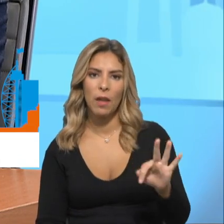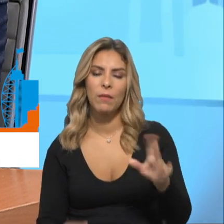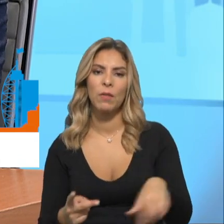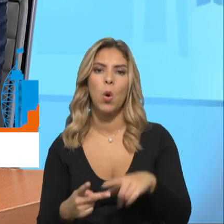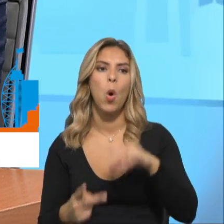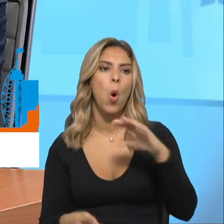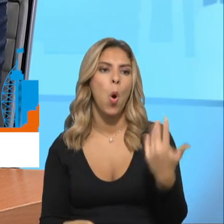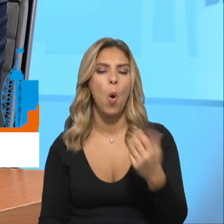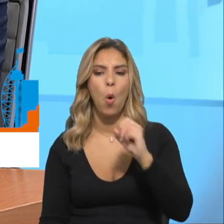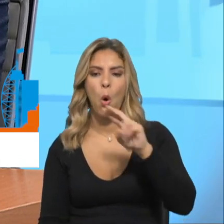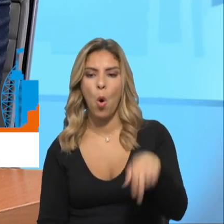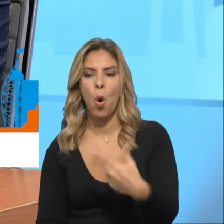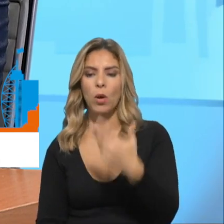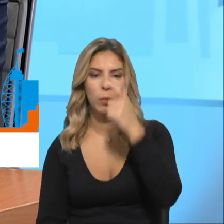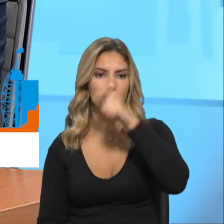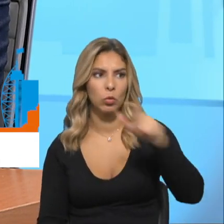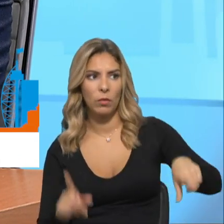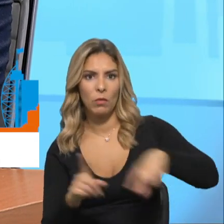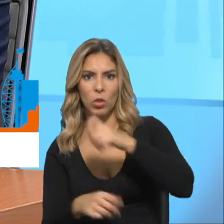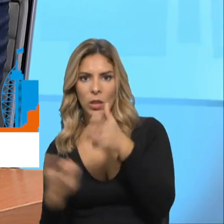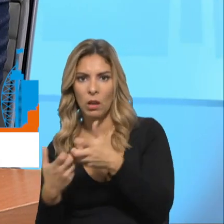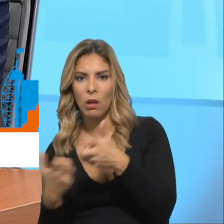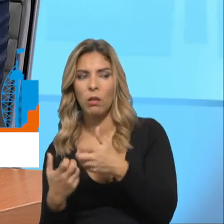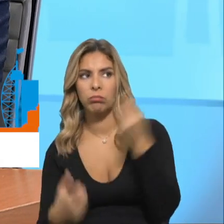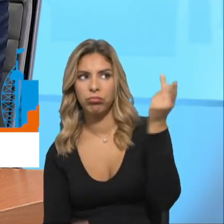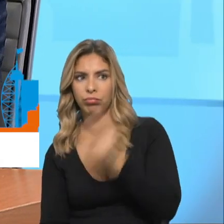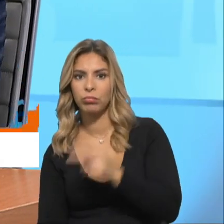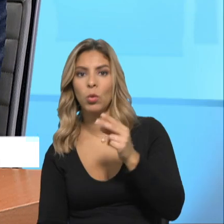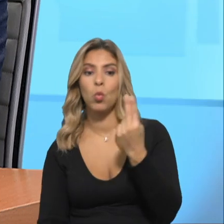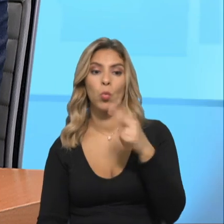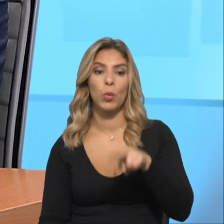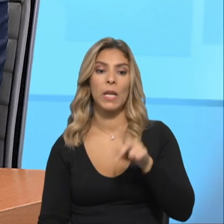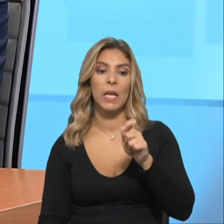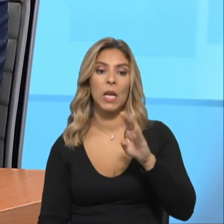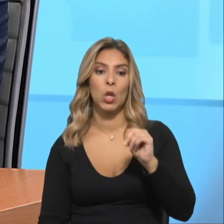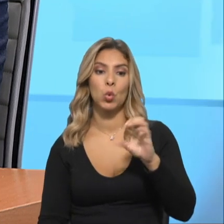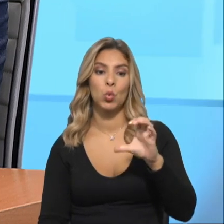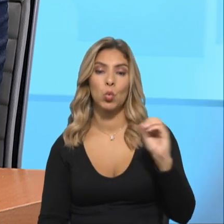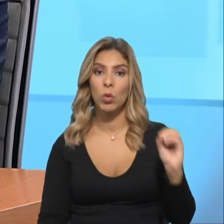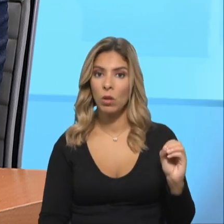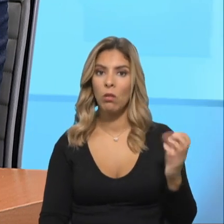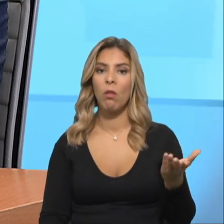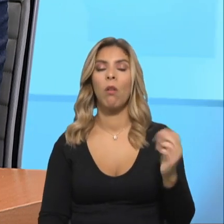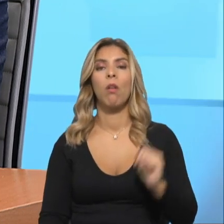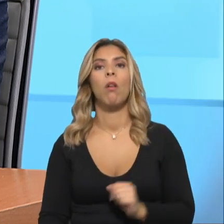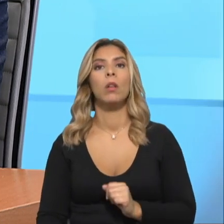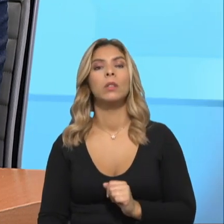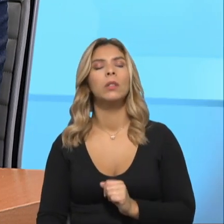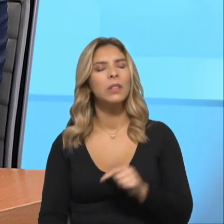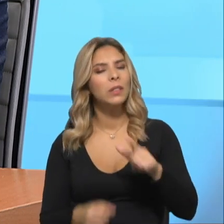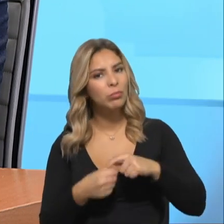os Refugiados, o Programa Alimentar Mundial. Mesmo na cultura, a Unesco. A Unesco, por exemplo, e